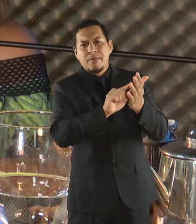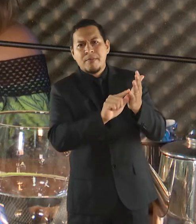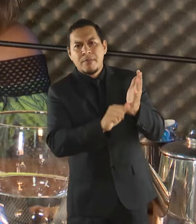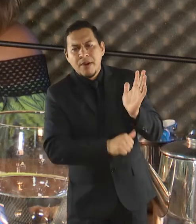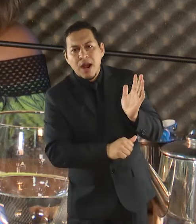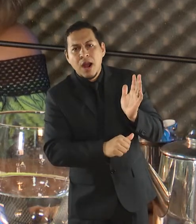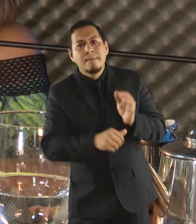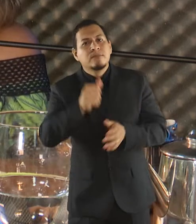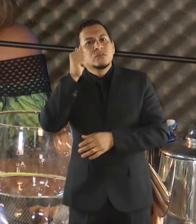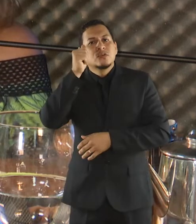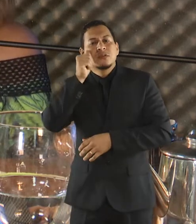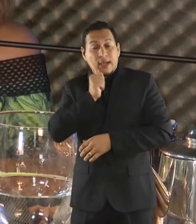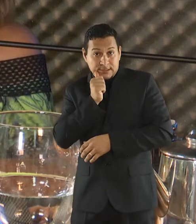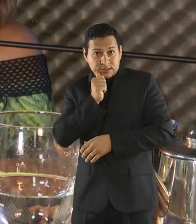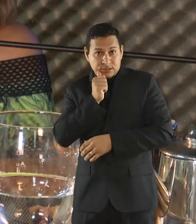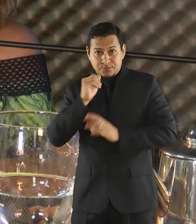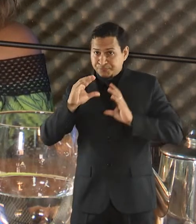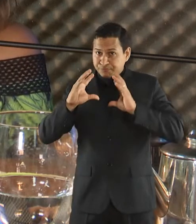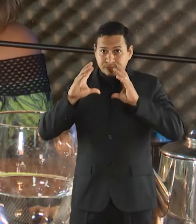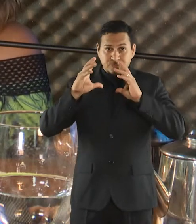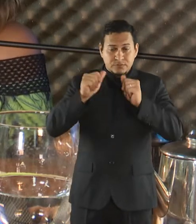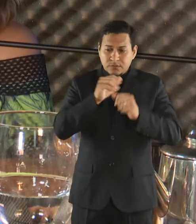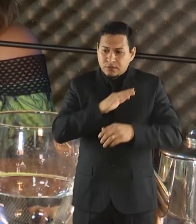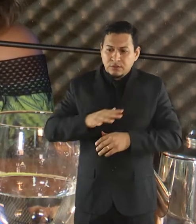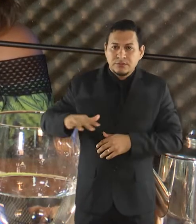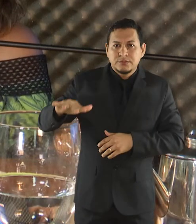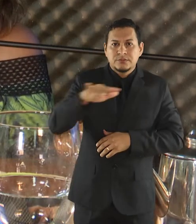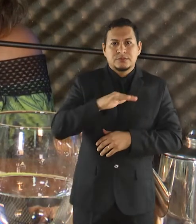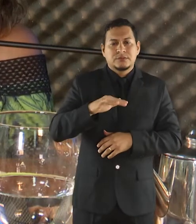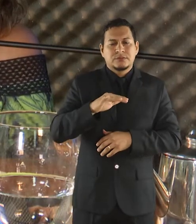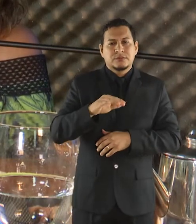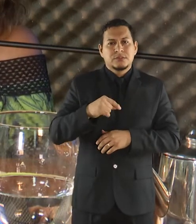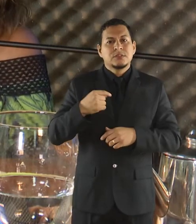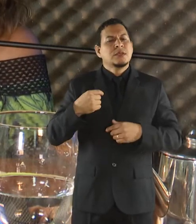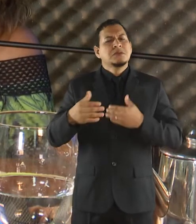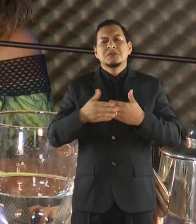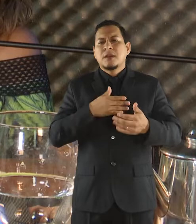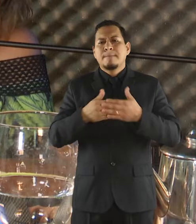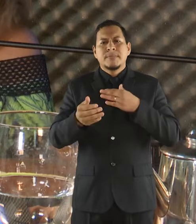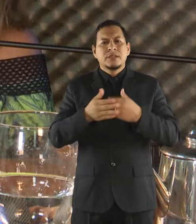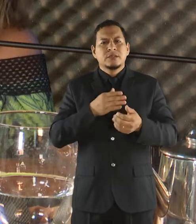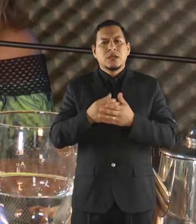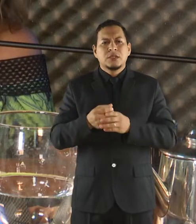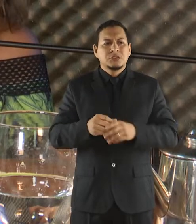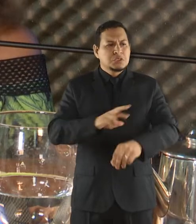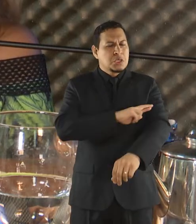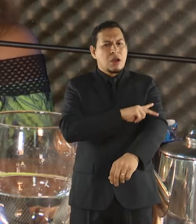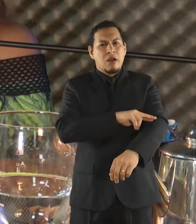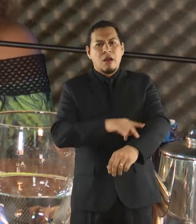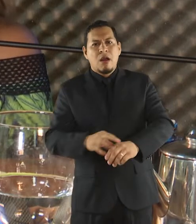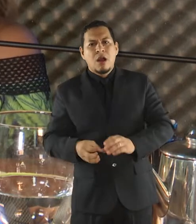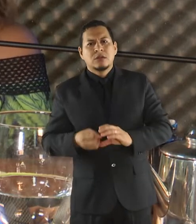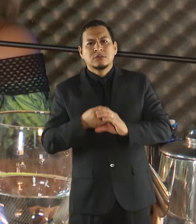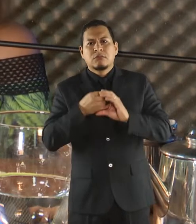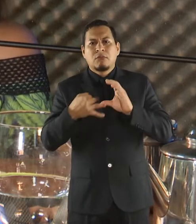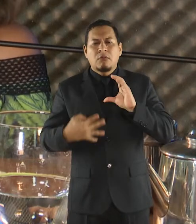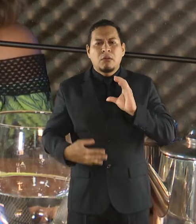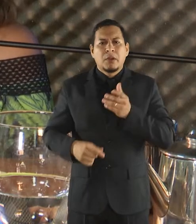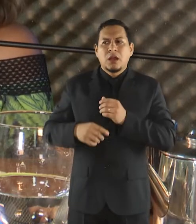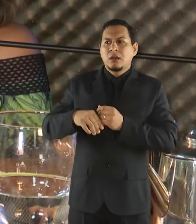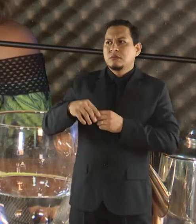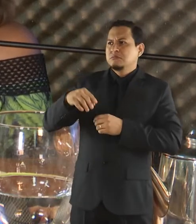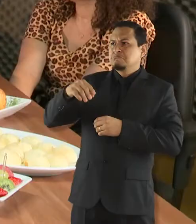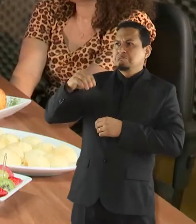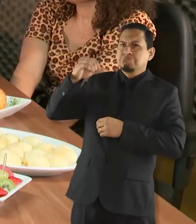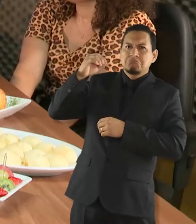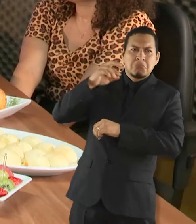né? Eu me importo com as mulheres. Nossa, então, assim, que bom. É uma companheira independente de mesmo. qualquer questão